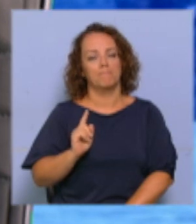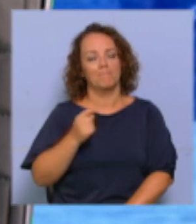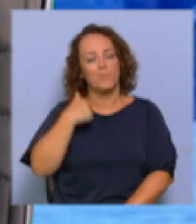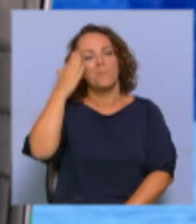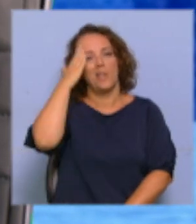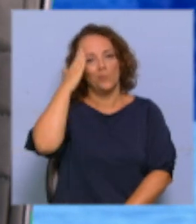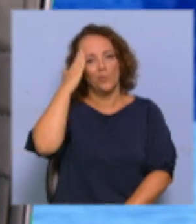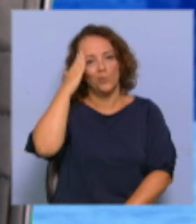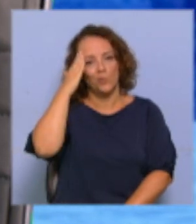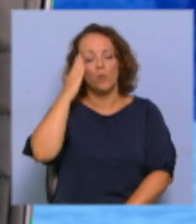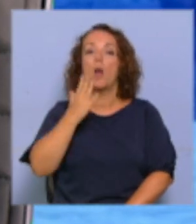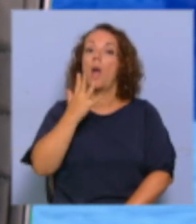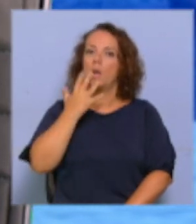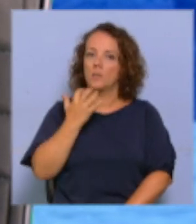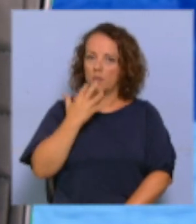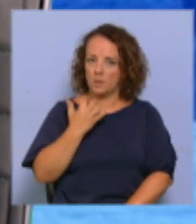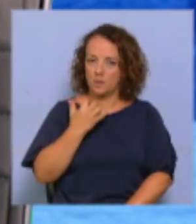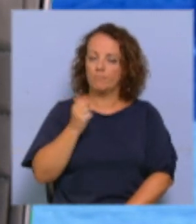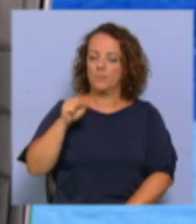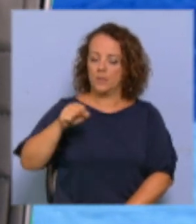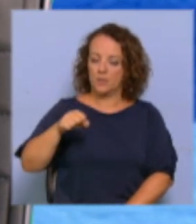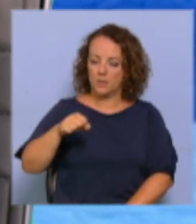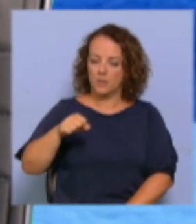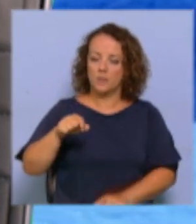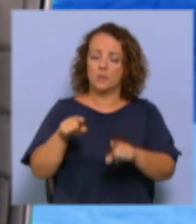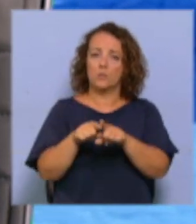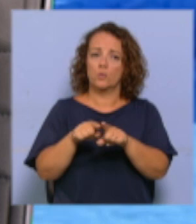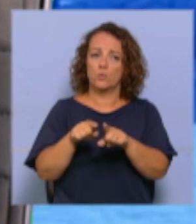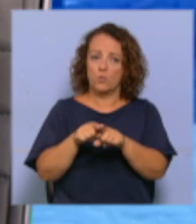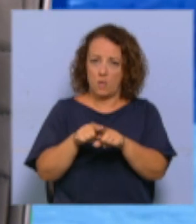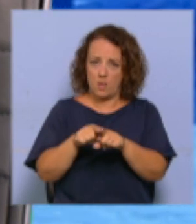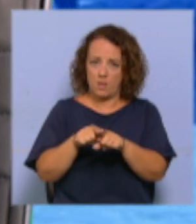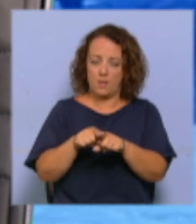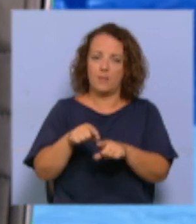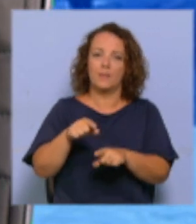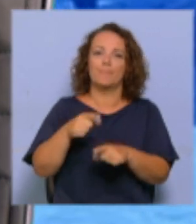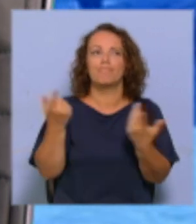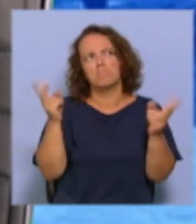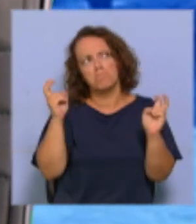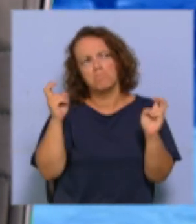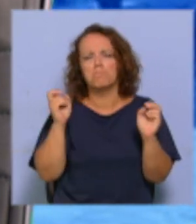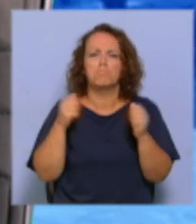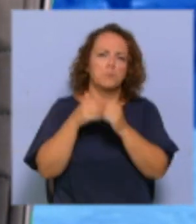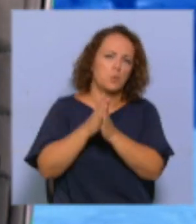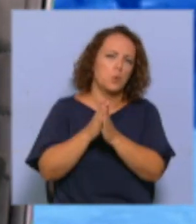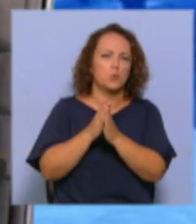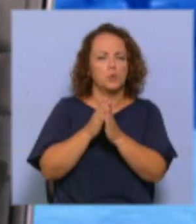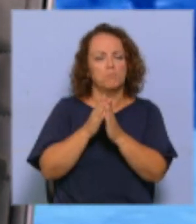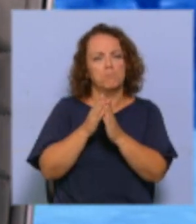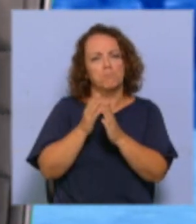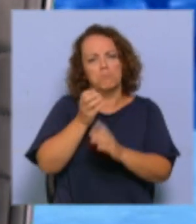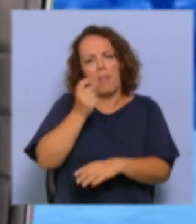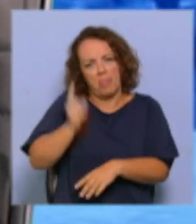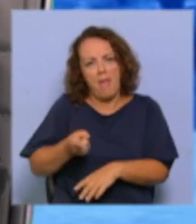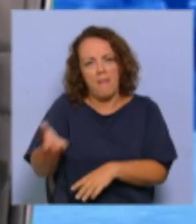há cautelas que são como os caldos de galinha, não fazem mal a ninguém. Prudência para evitar